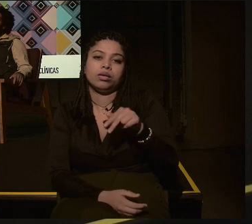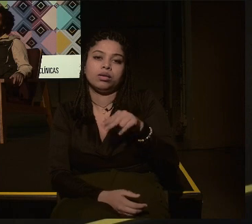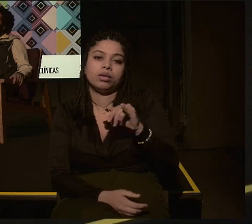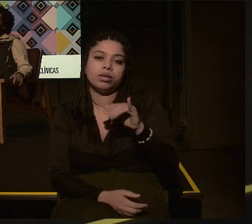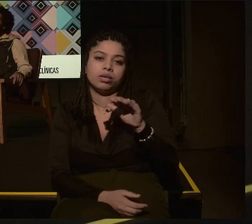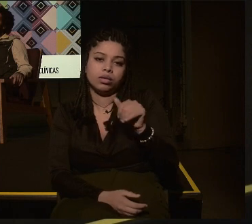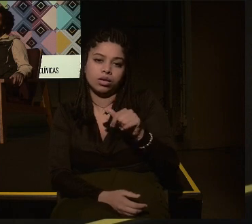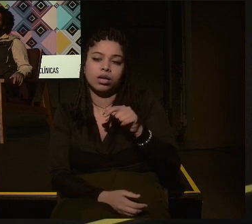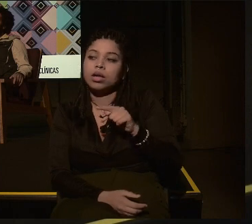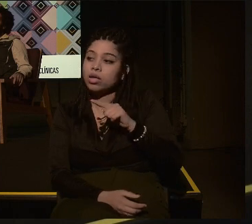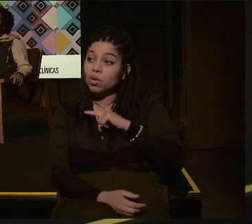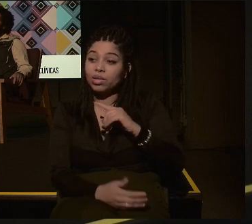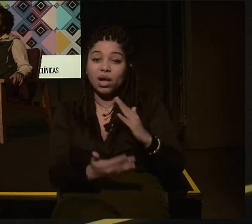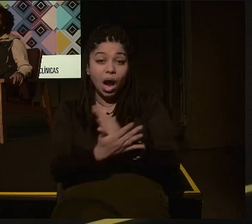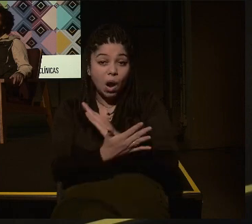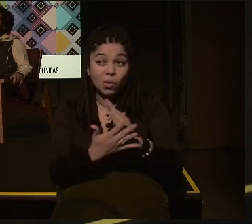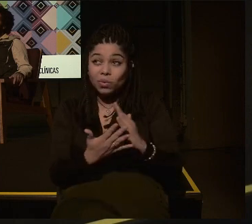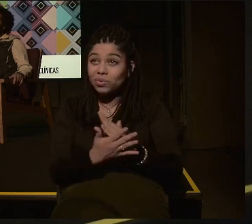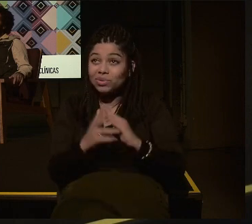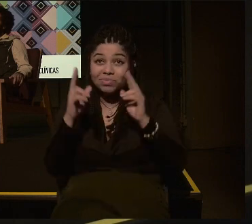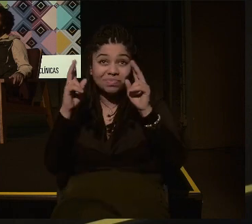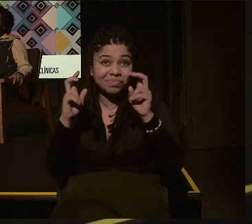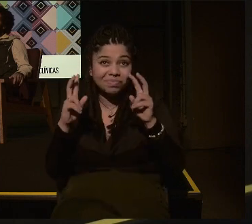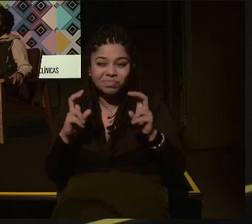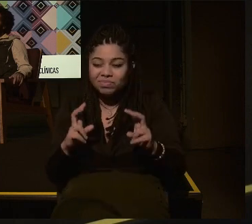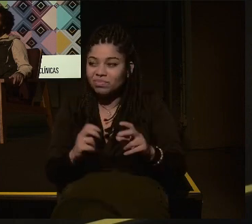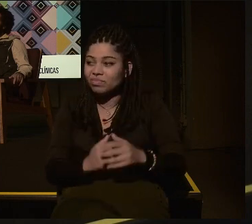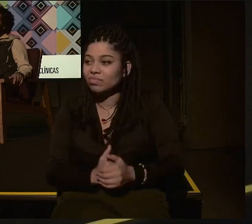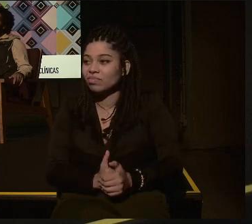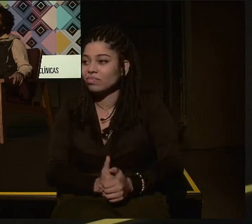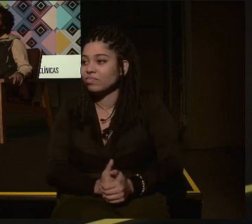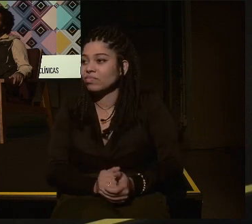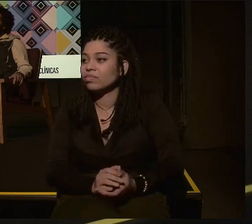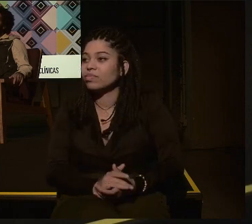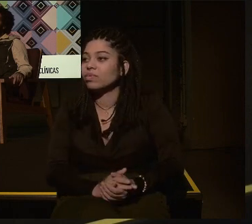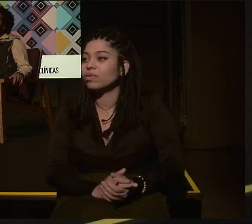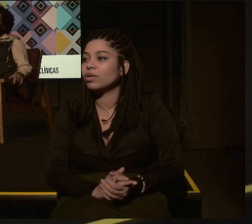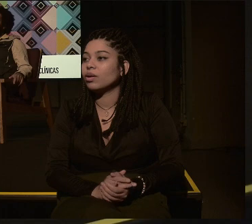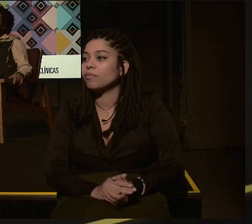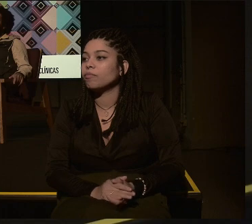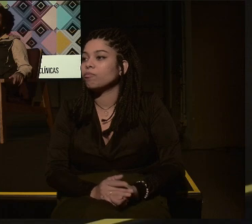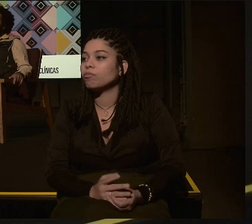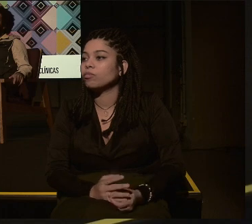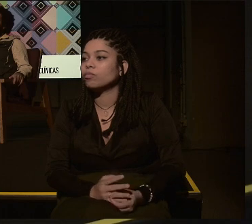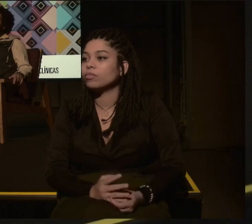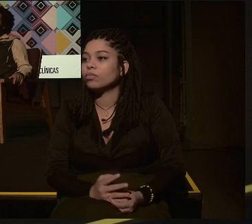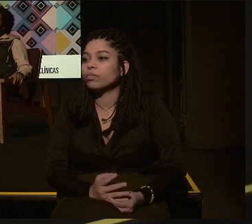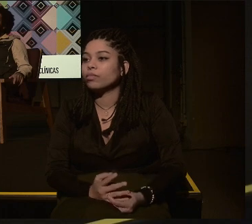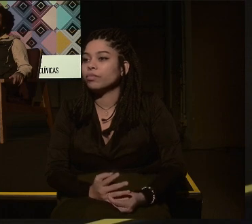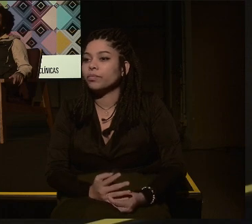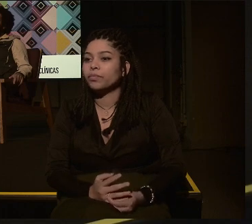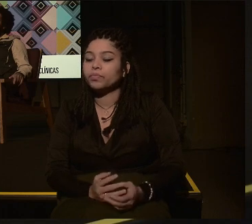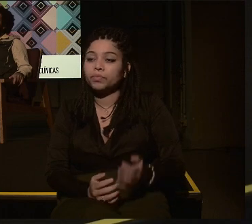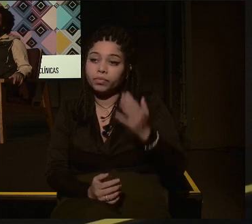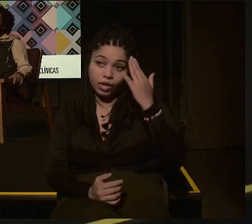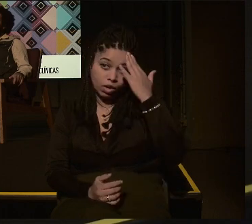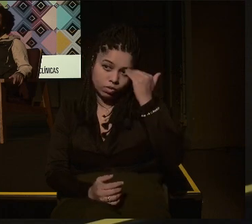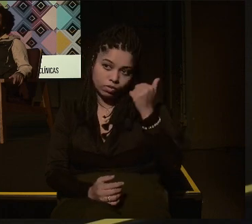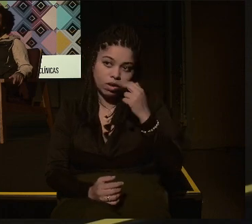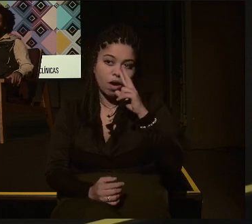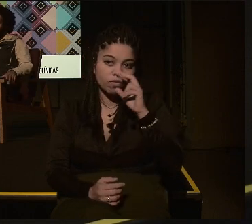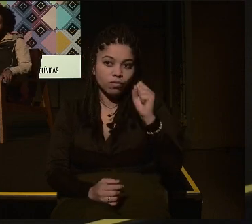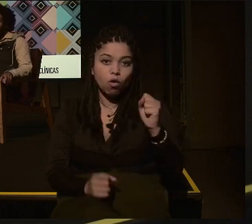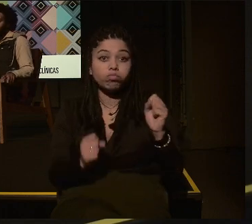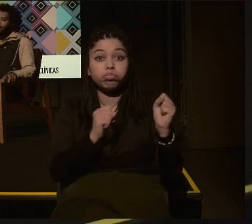tenho algumas questões com isso. Tenho algumas questões com a clínica e, mesmo sabendo a potência e acompanhando assim